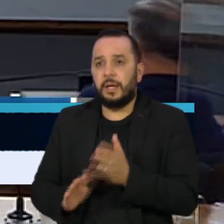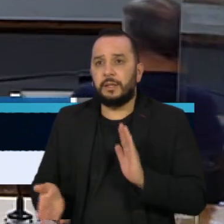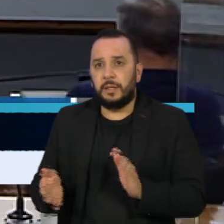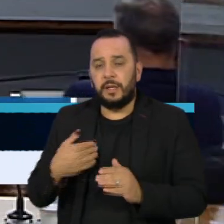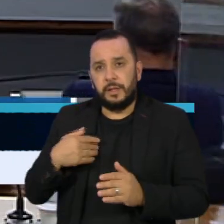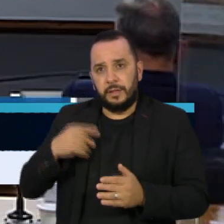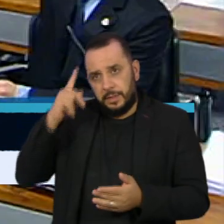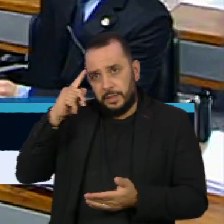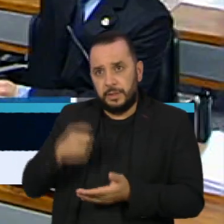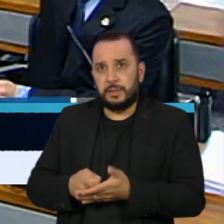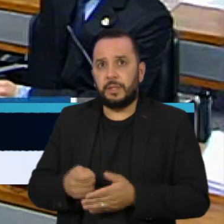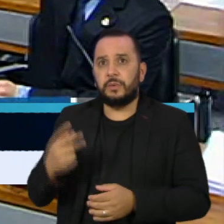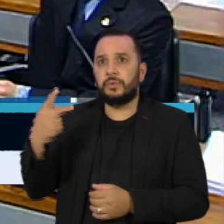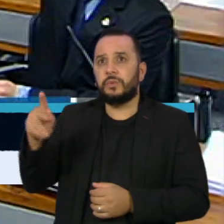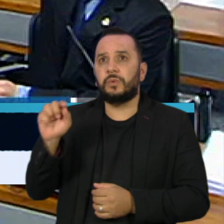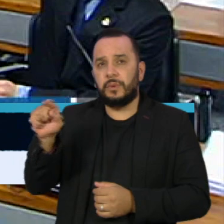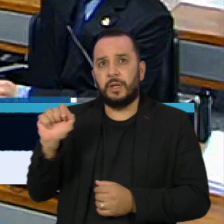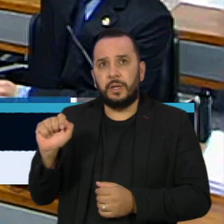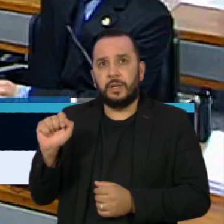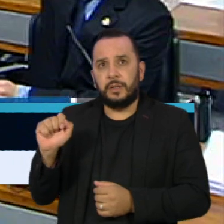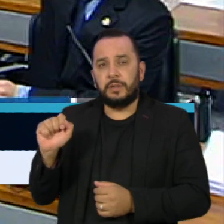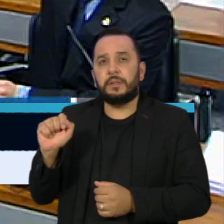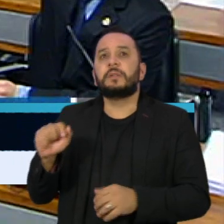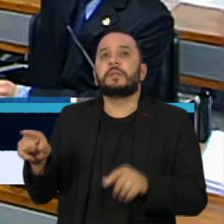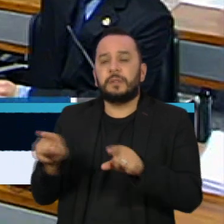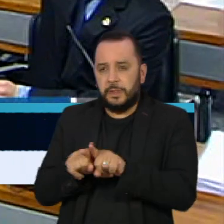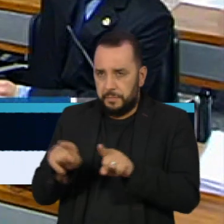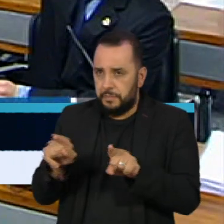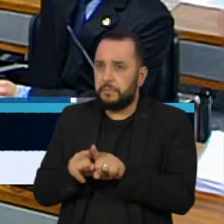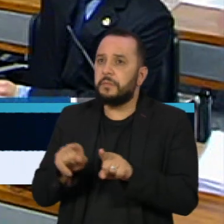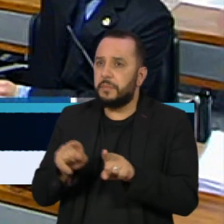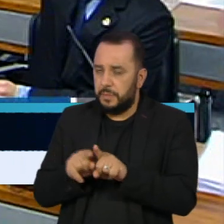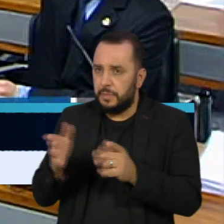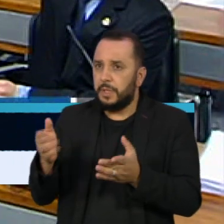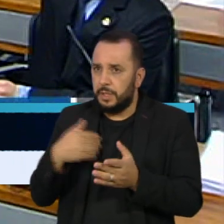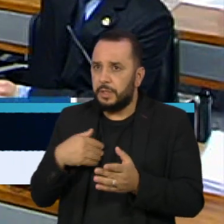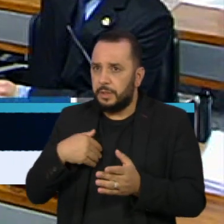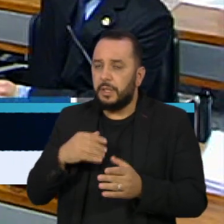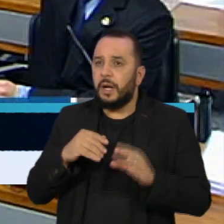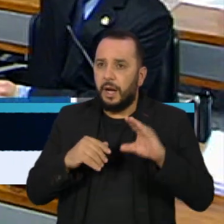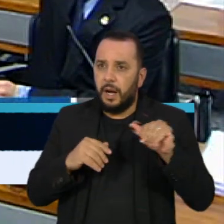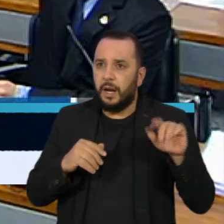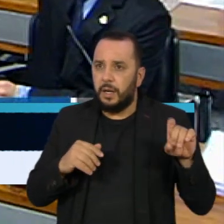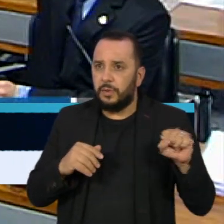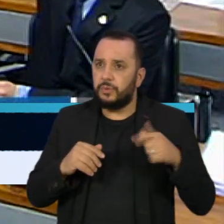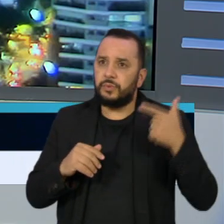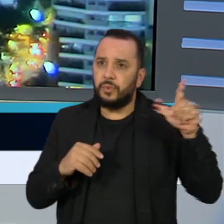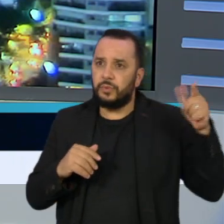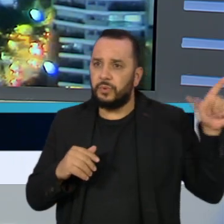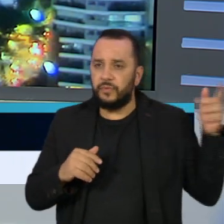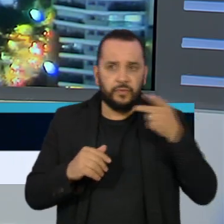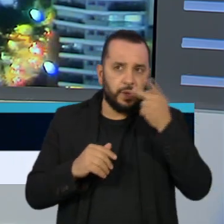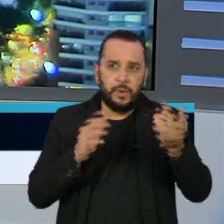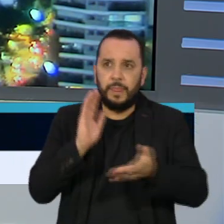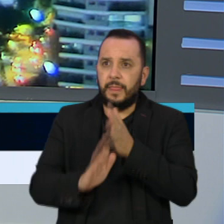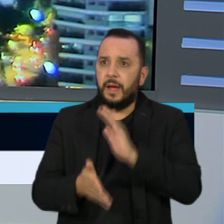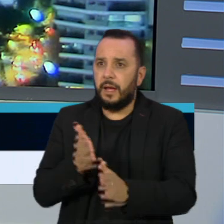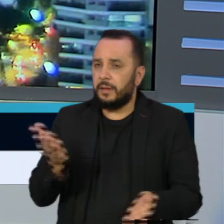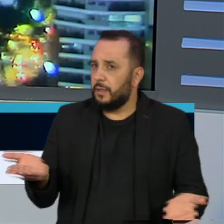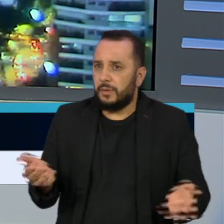apresentando embarque vossa excelência Toma também faz se vo a Wizard os demais também que não falar